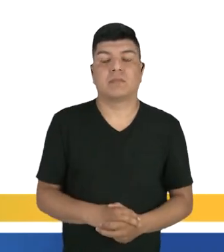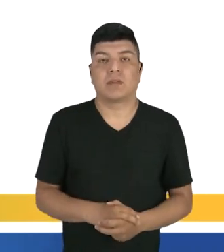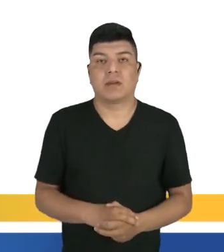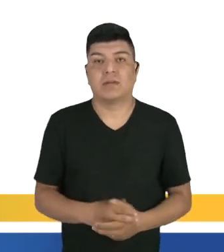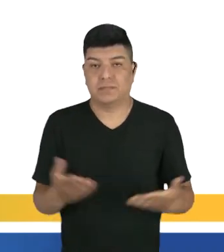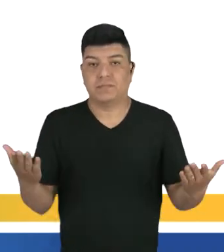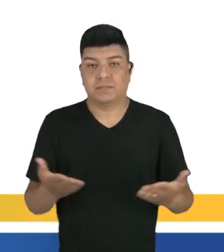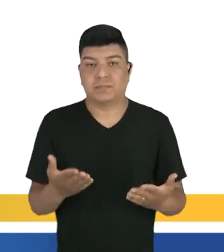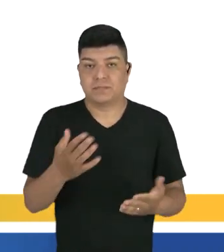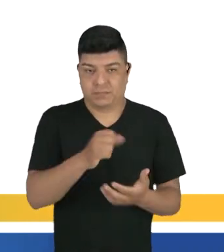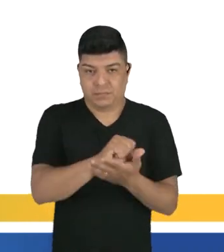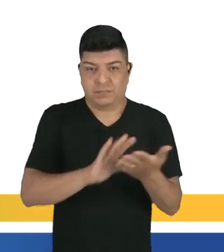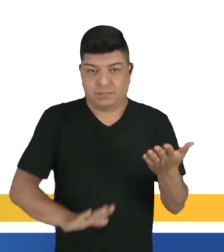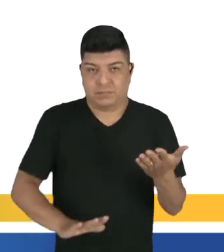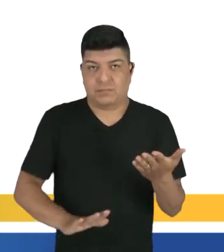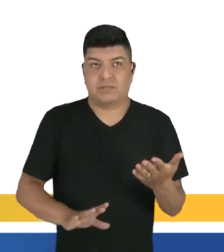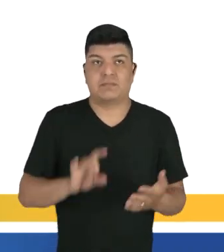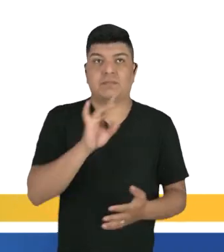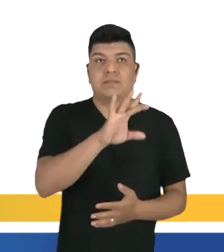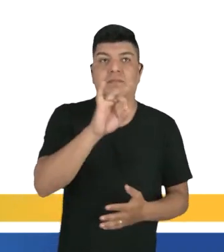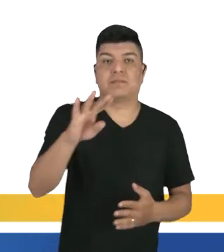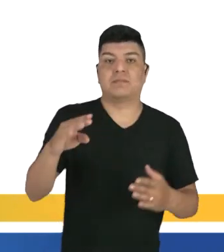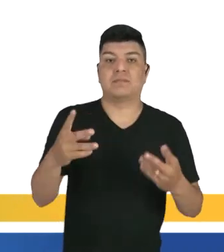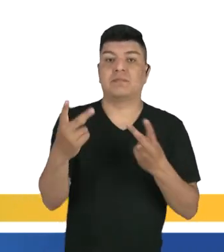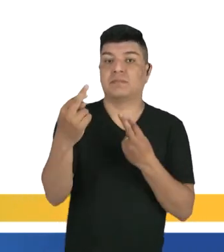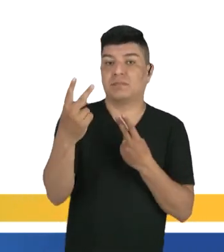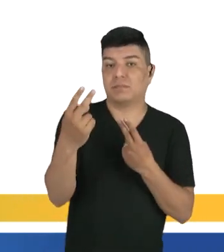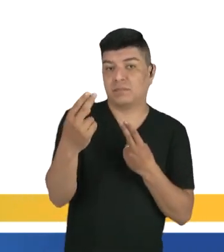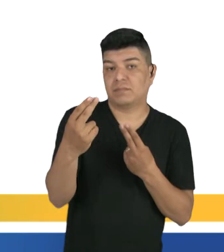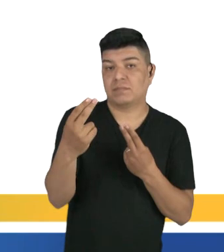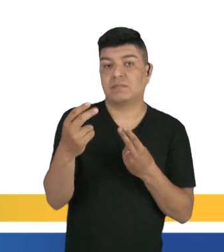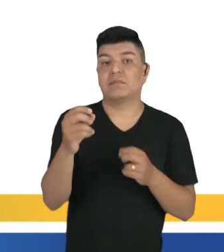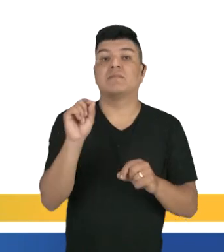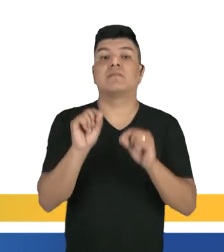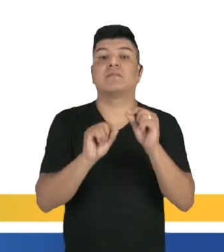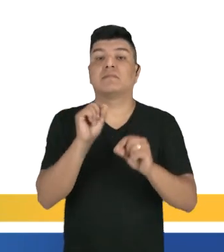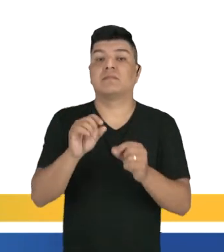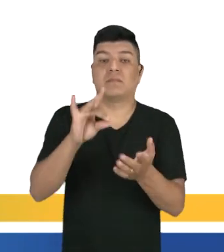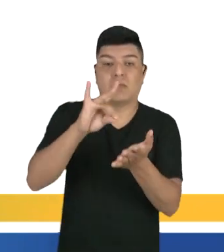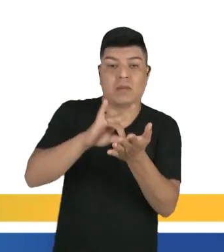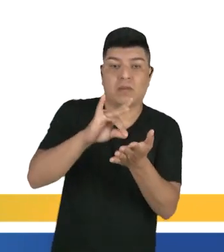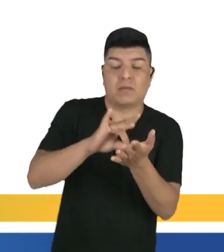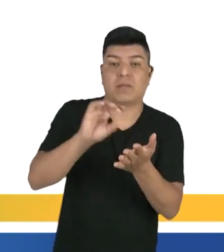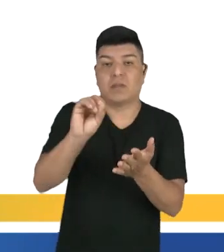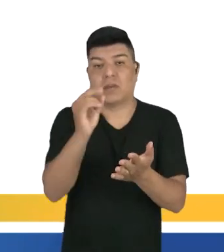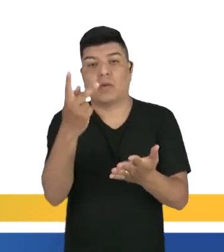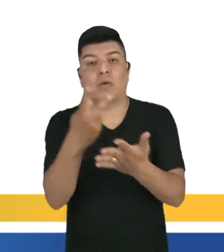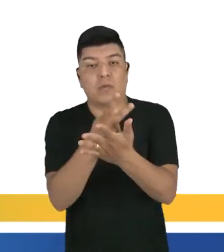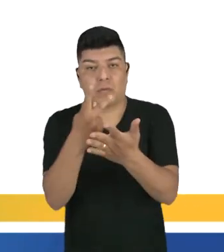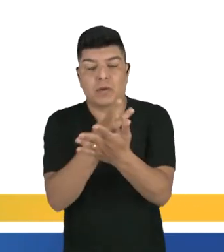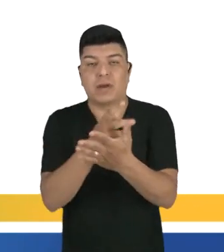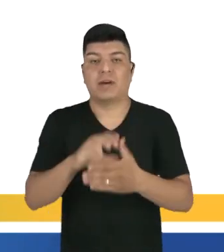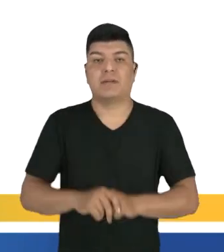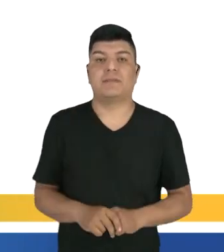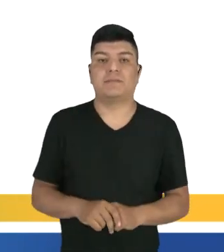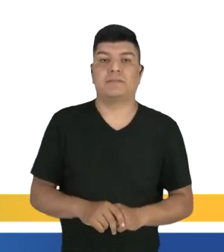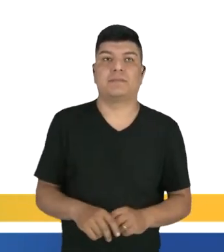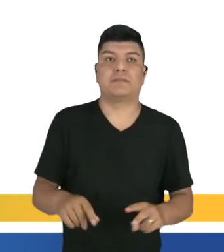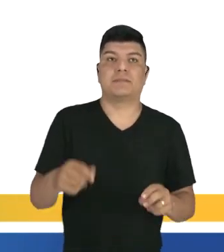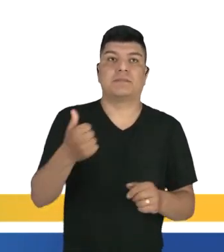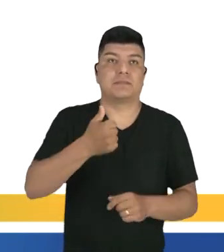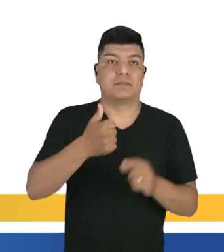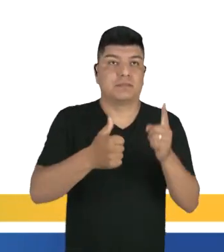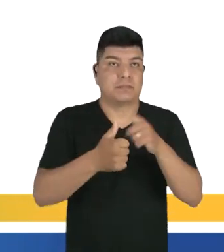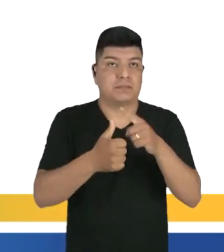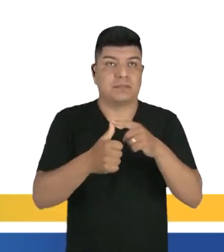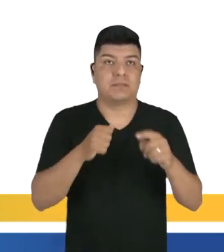Então, vamos fazer aqui um exercício. Para cada uma das igualdades abaixo, vamos julgar em verdadeiro ou falso. Então, a primeira eu tenho